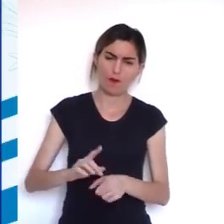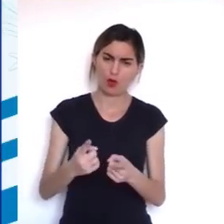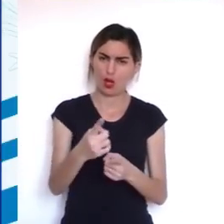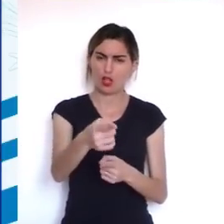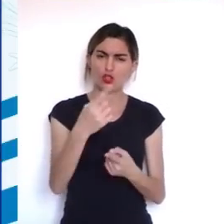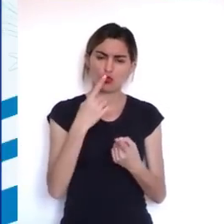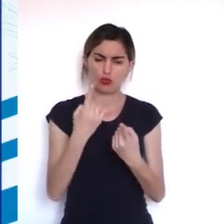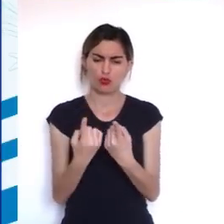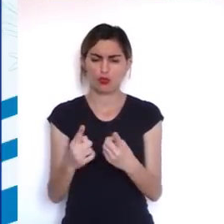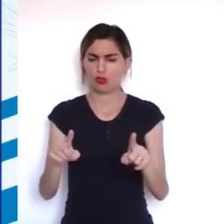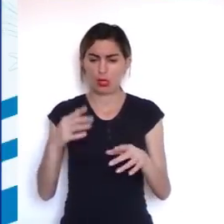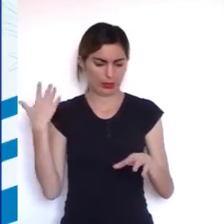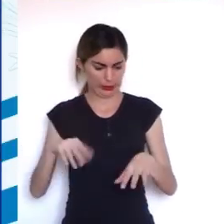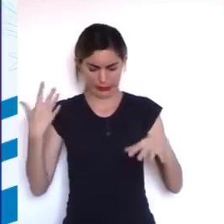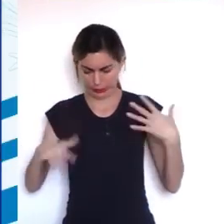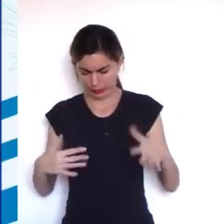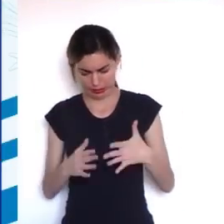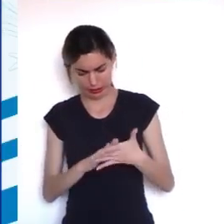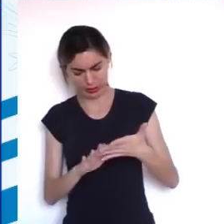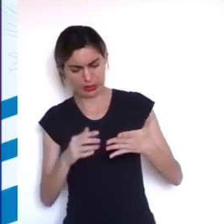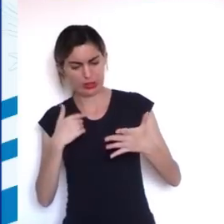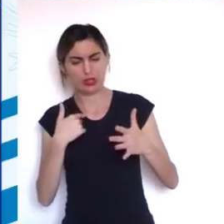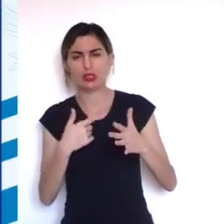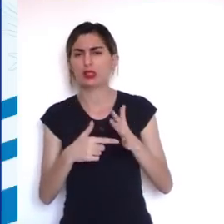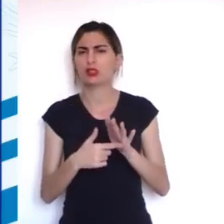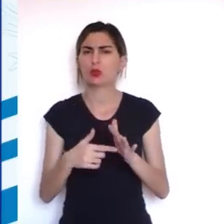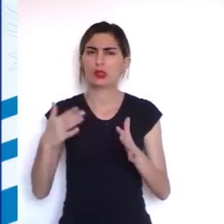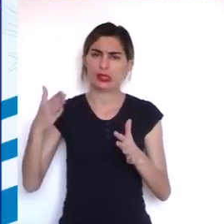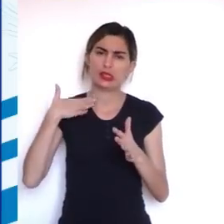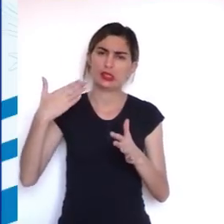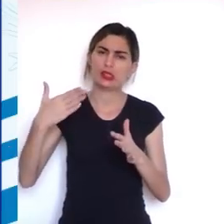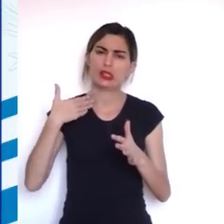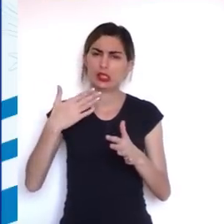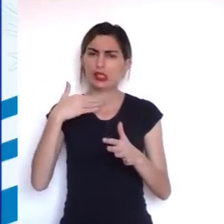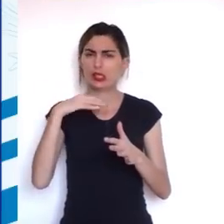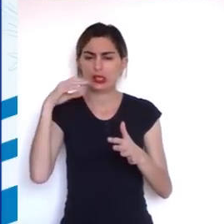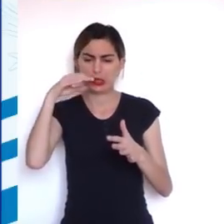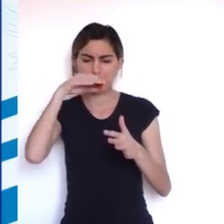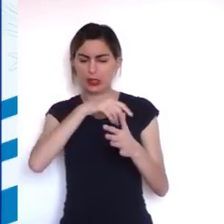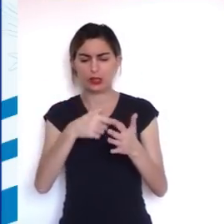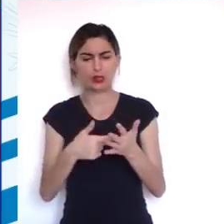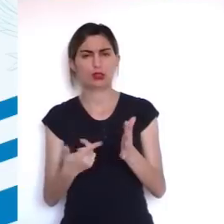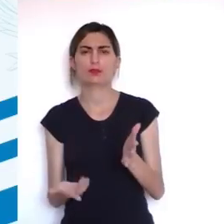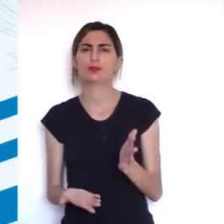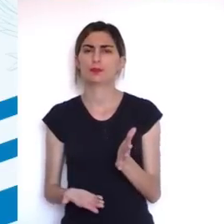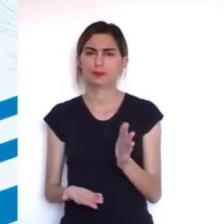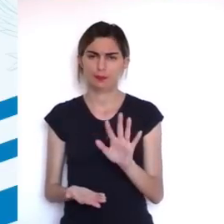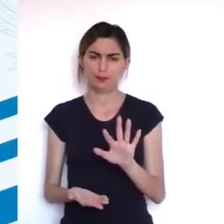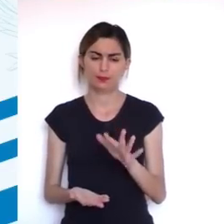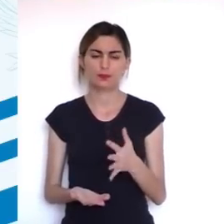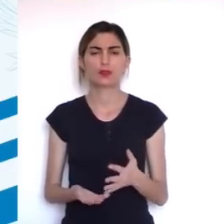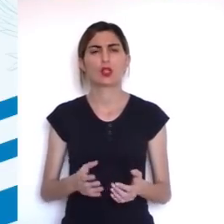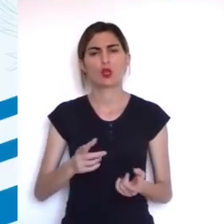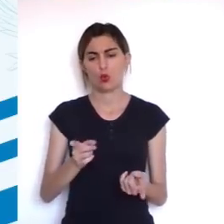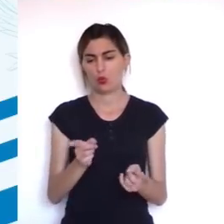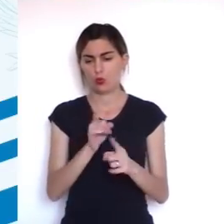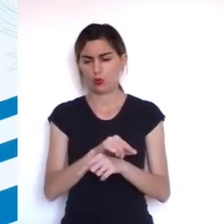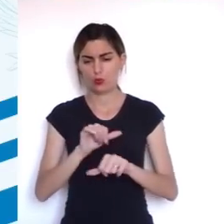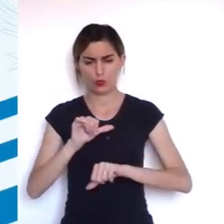churrasco, ó, e acabou se queimando pela condução do calor, né? Quando a gente fala